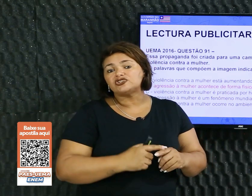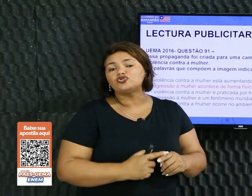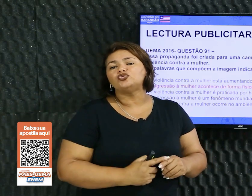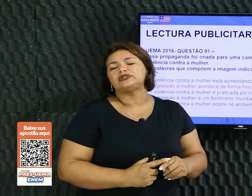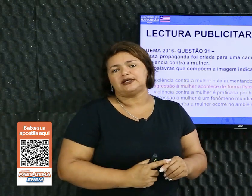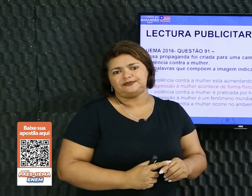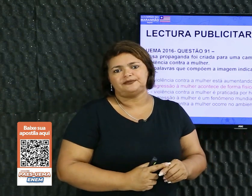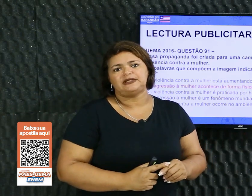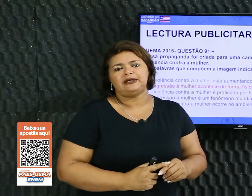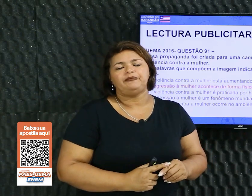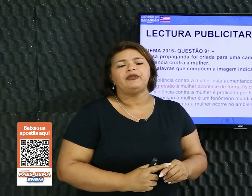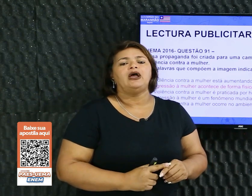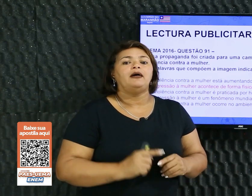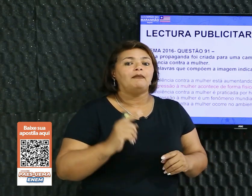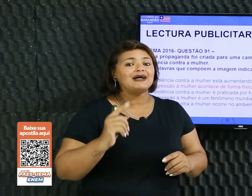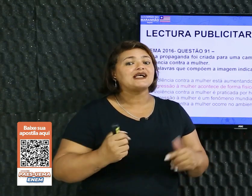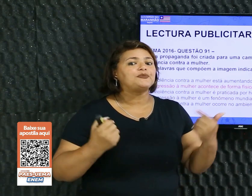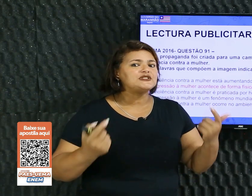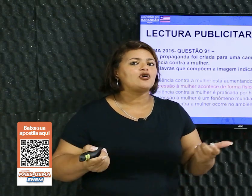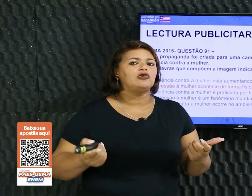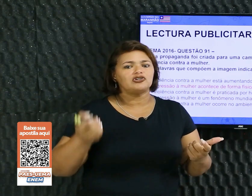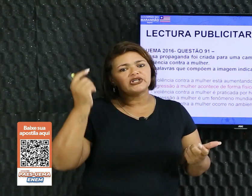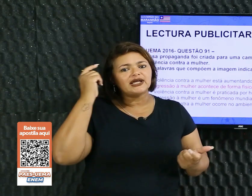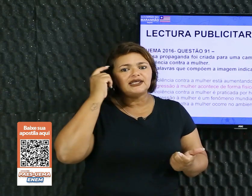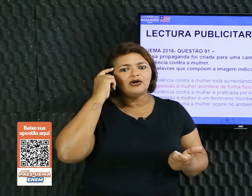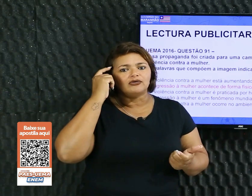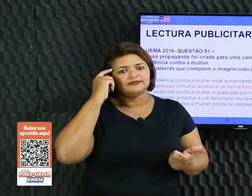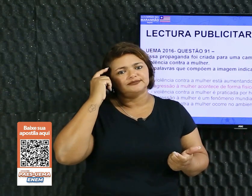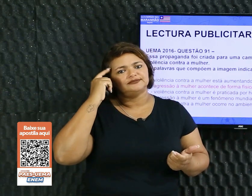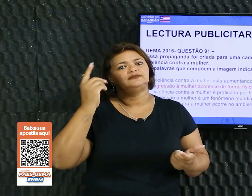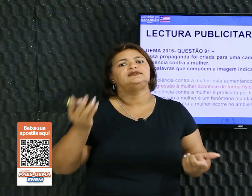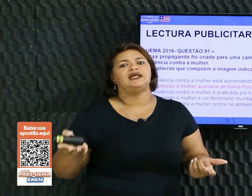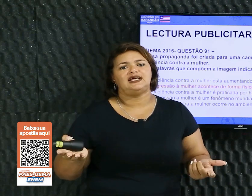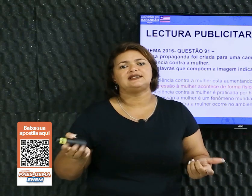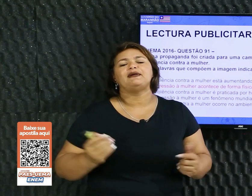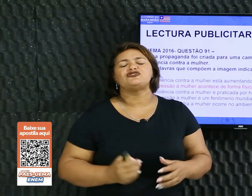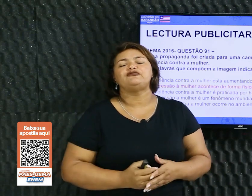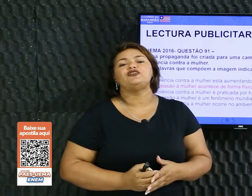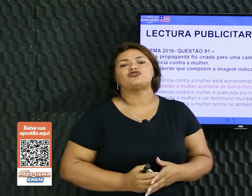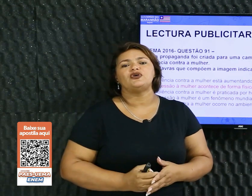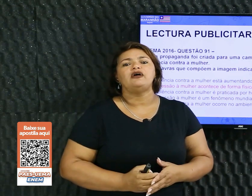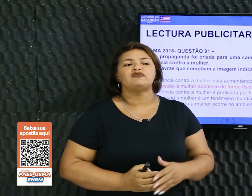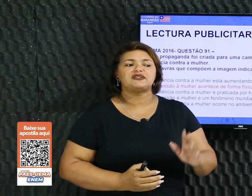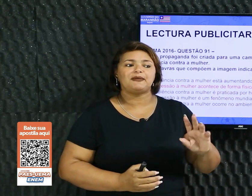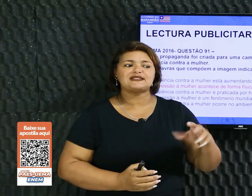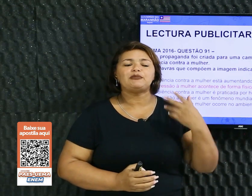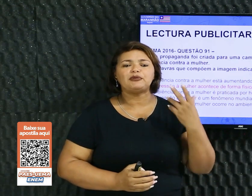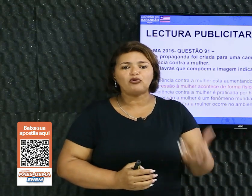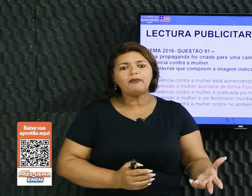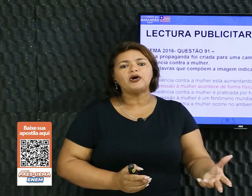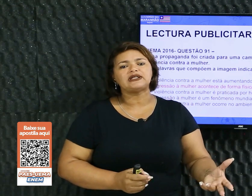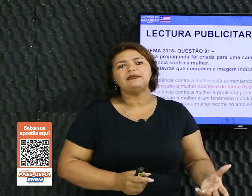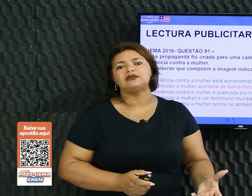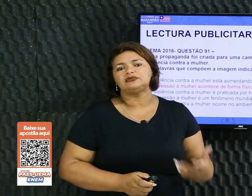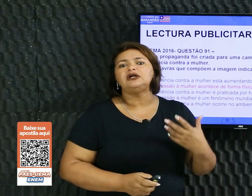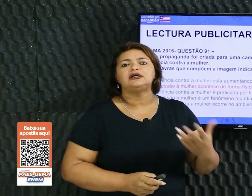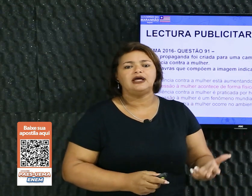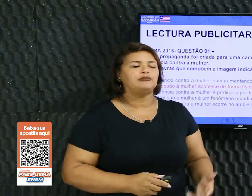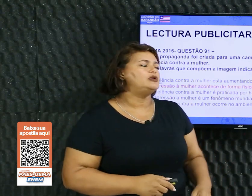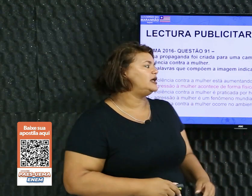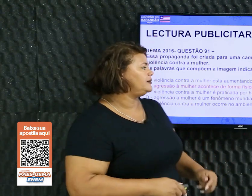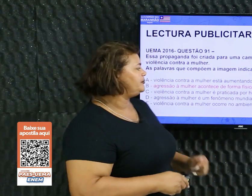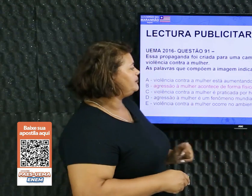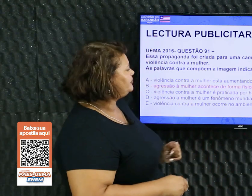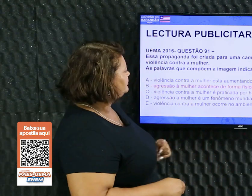perto que escuta, né? Mas a psicológica é aqui, ó. E essa é mais difícil. Você percebe pelo comportamento